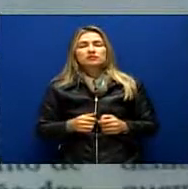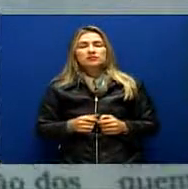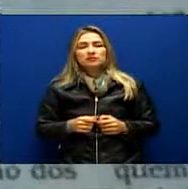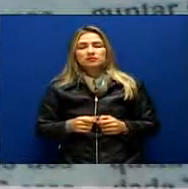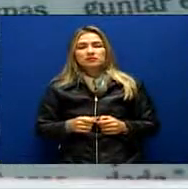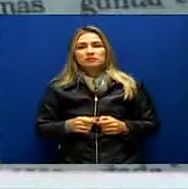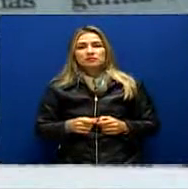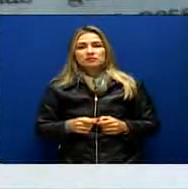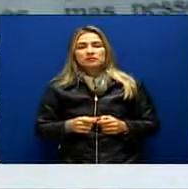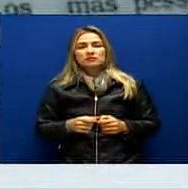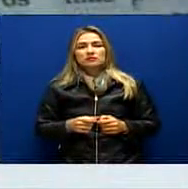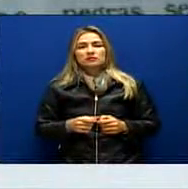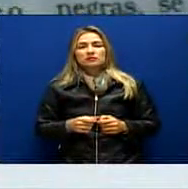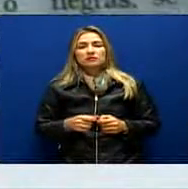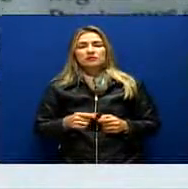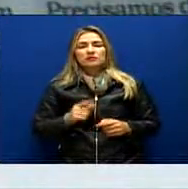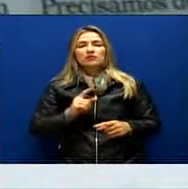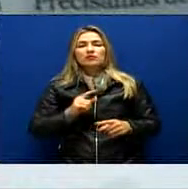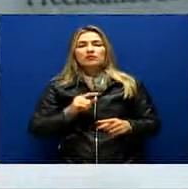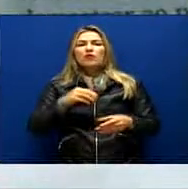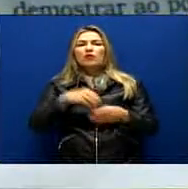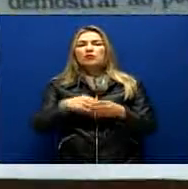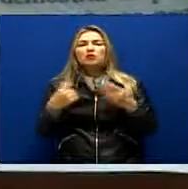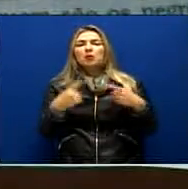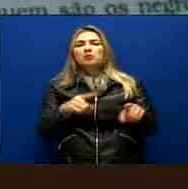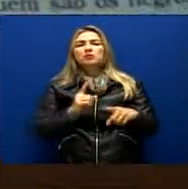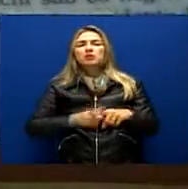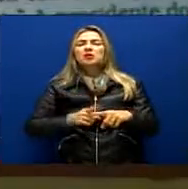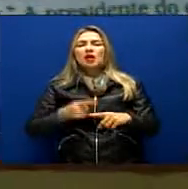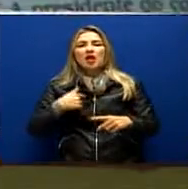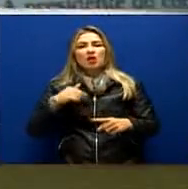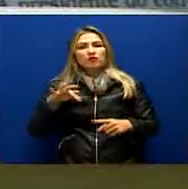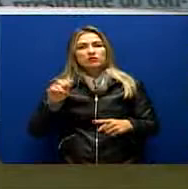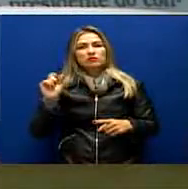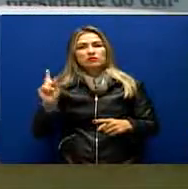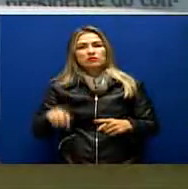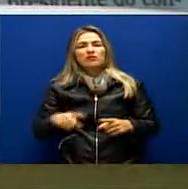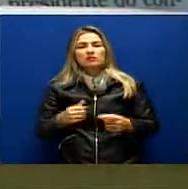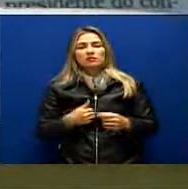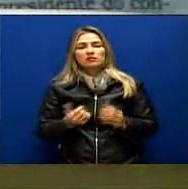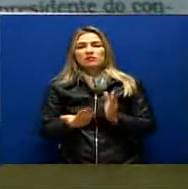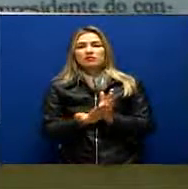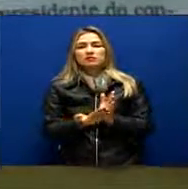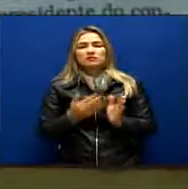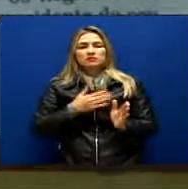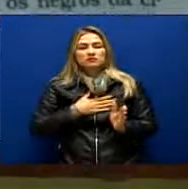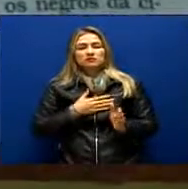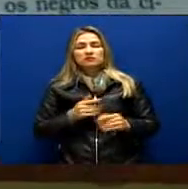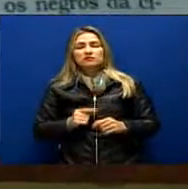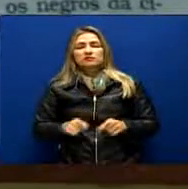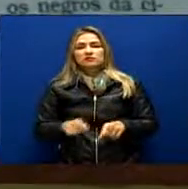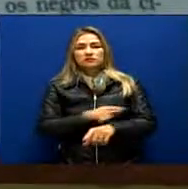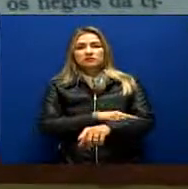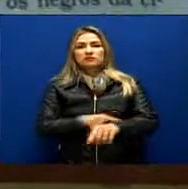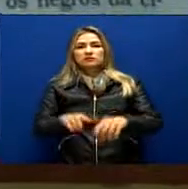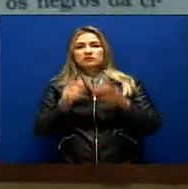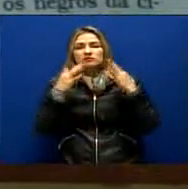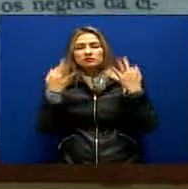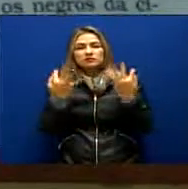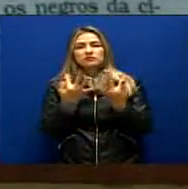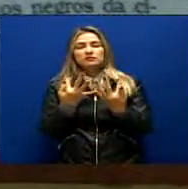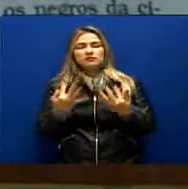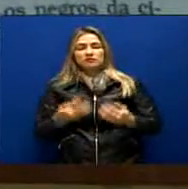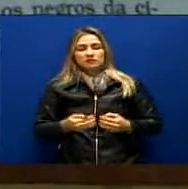pela minha fé, pelas diretrizes bíblicas, voto pela família, voto